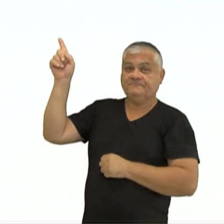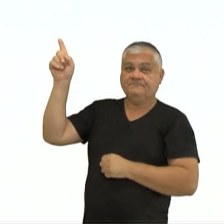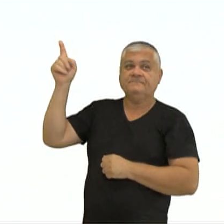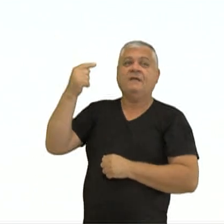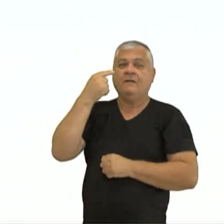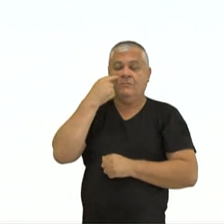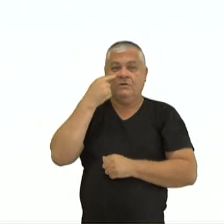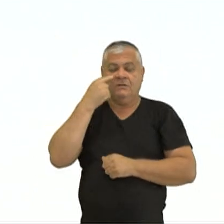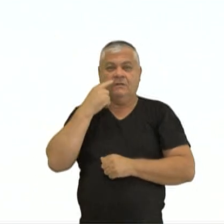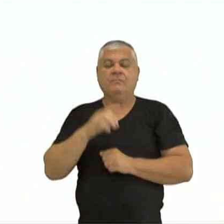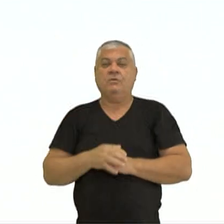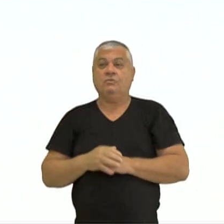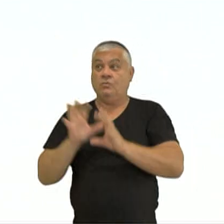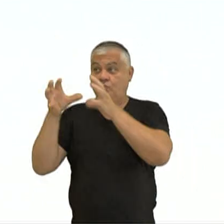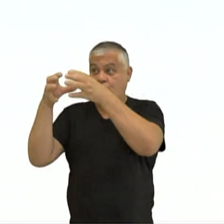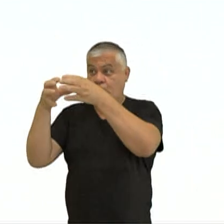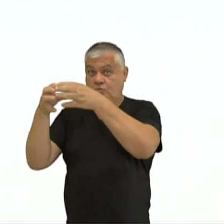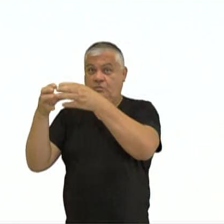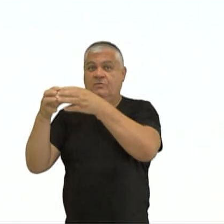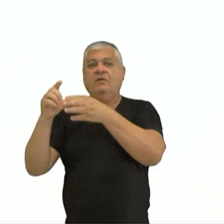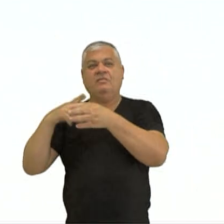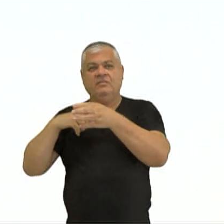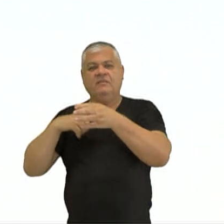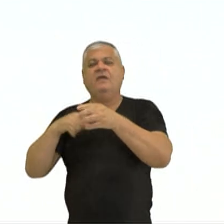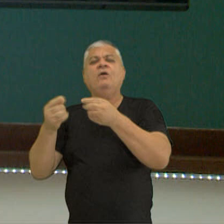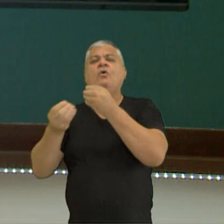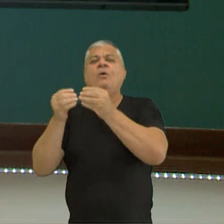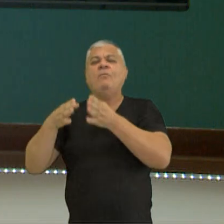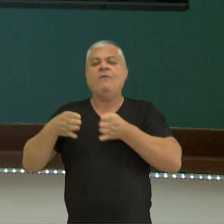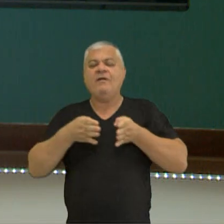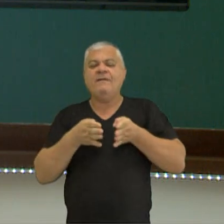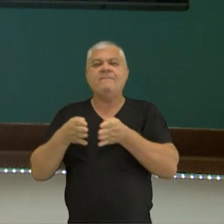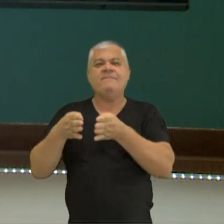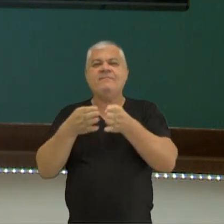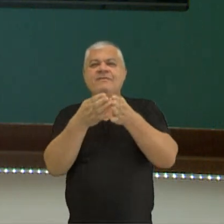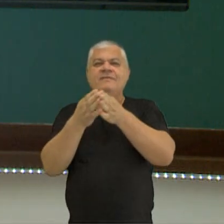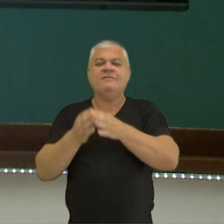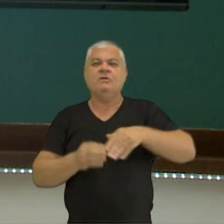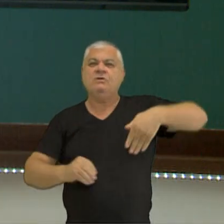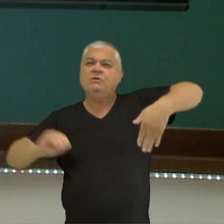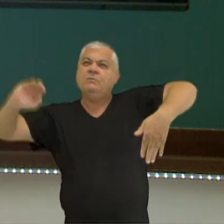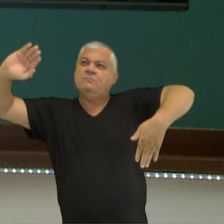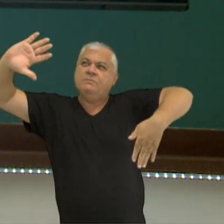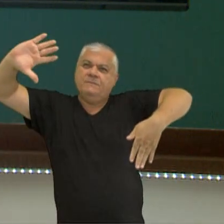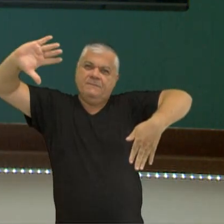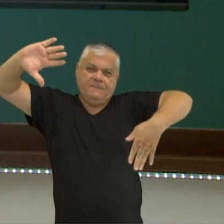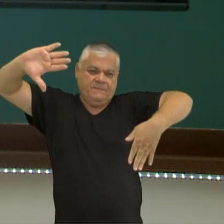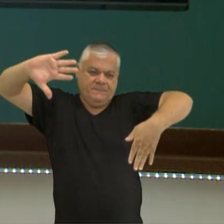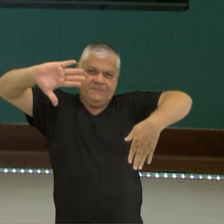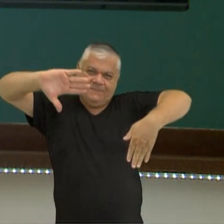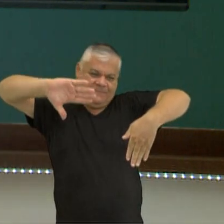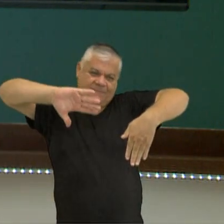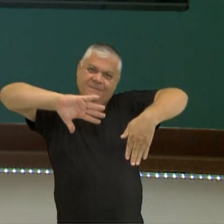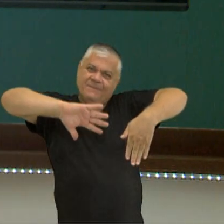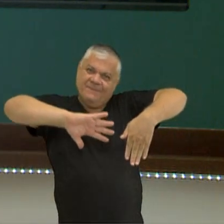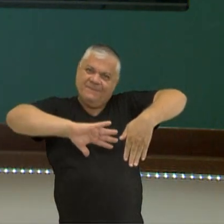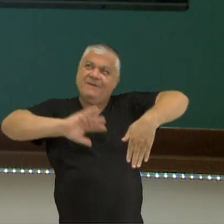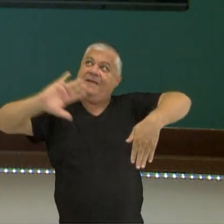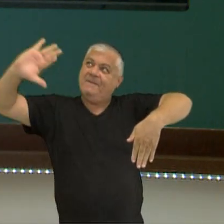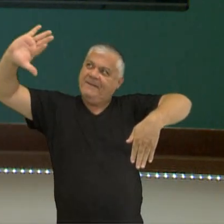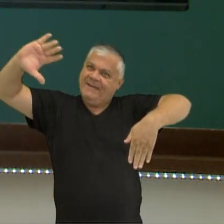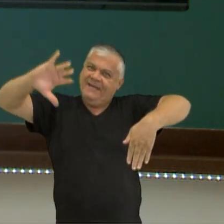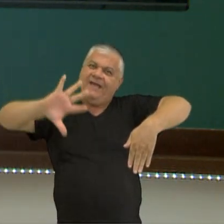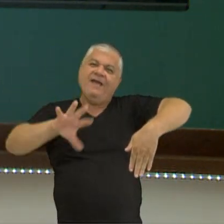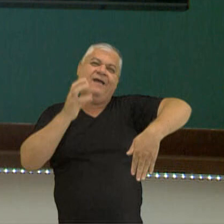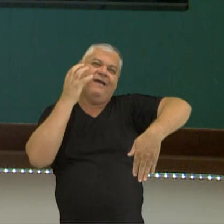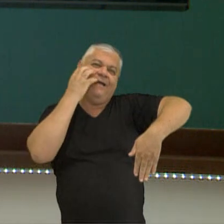nós temos aqueles grupos étnicos, nós temos as rotas, e de onde vieram principalmente, principalmente da região aqui de